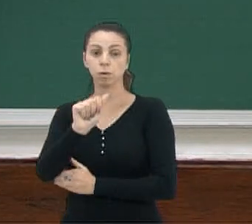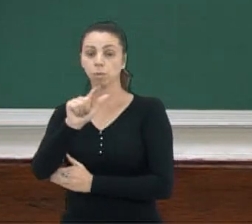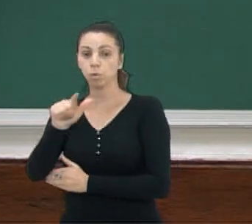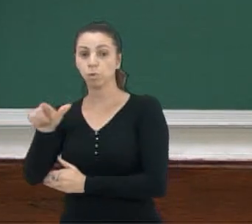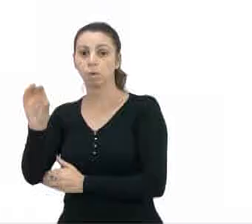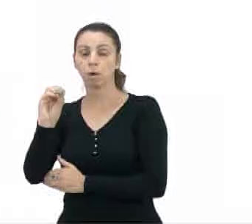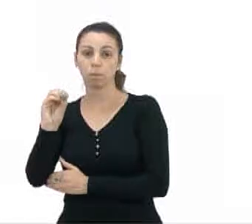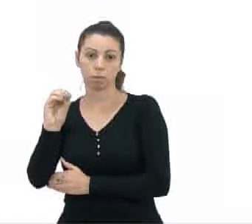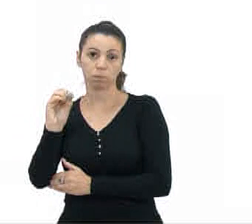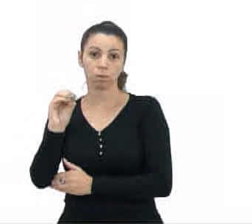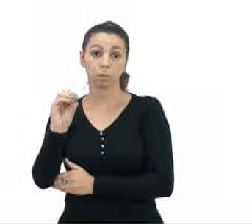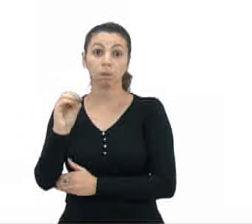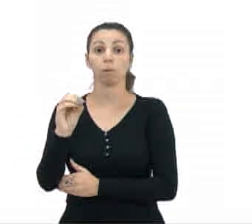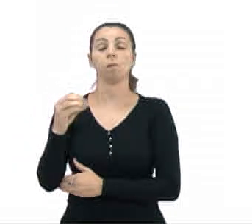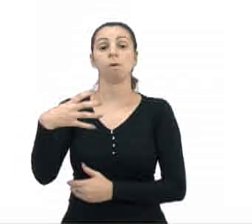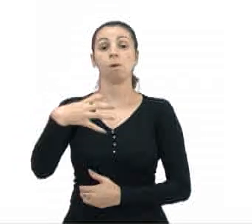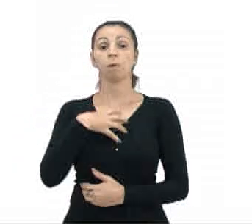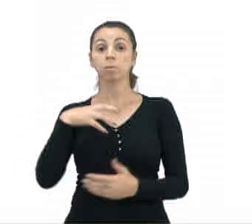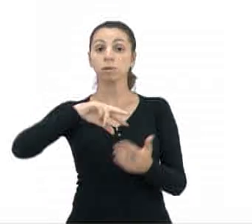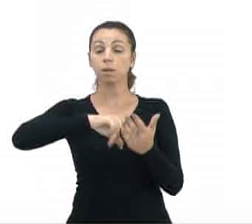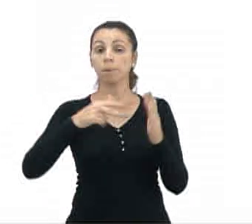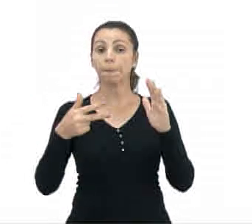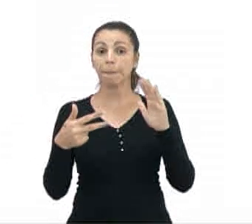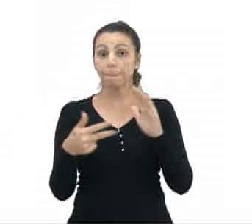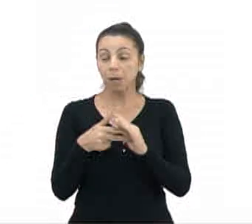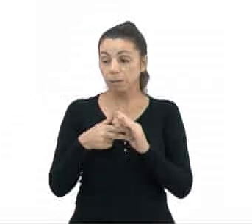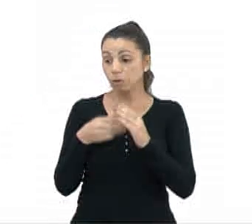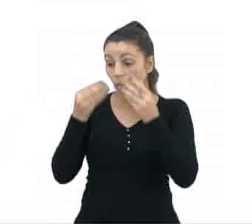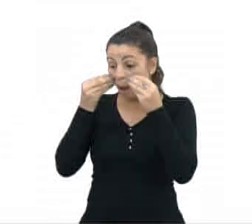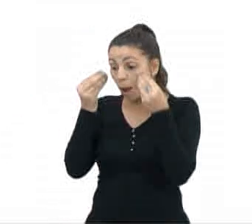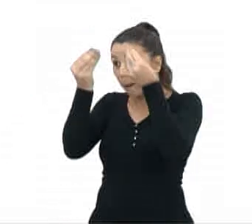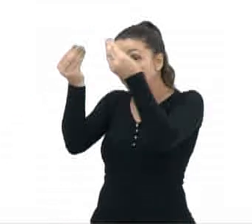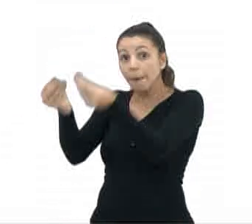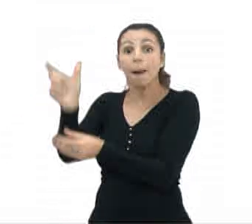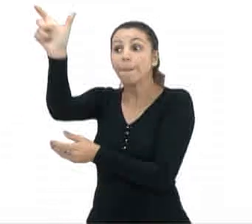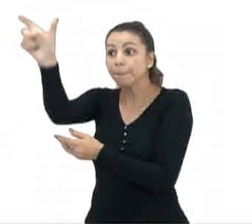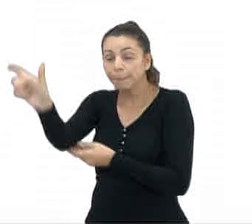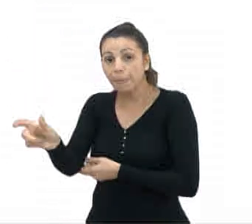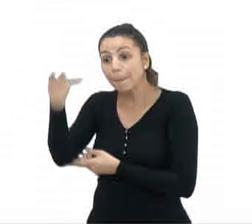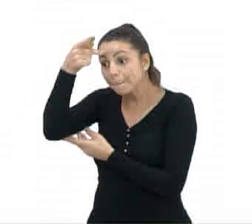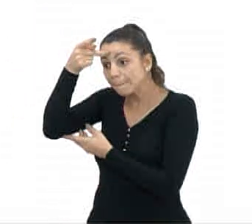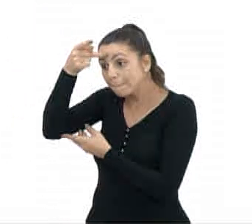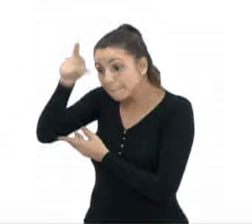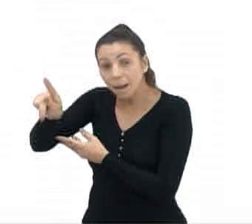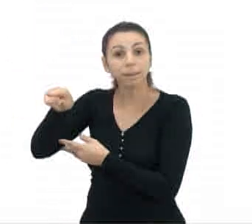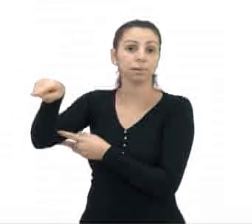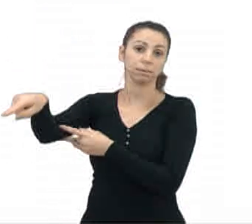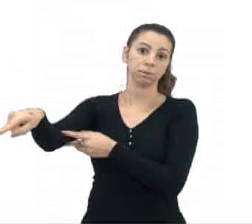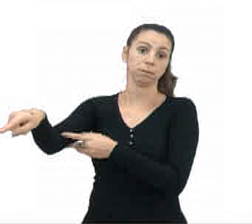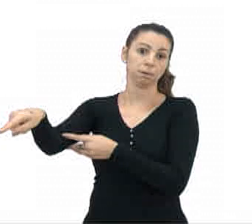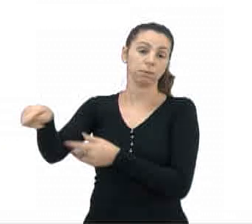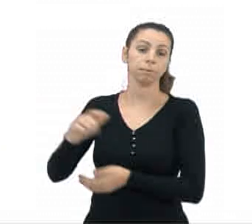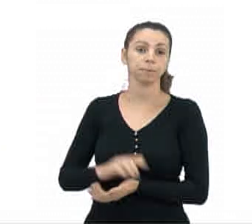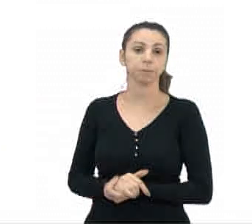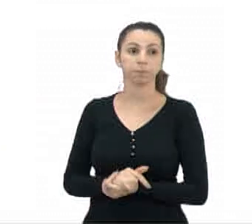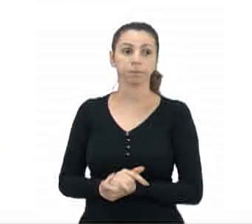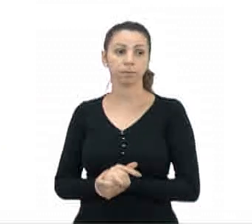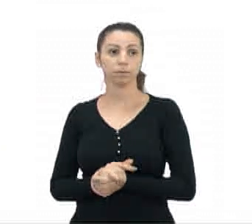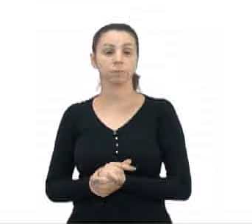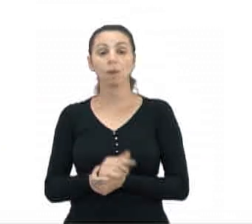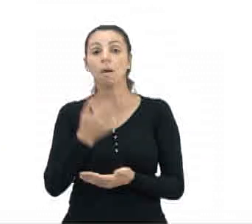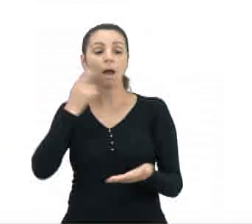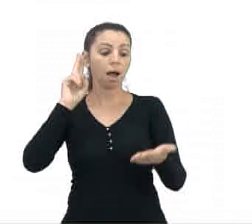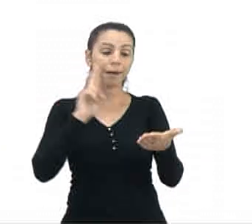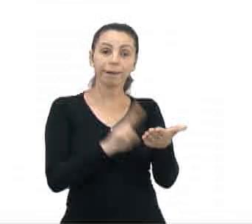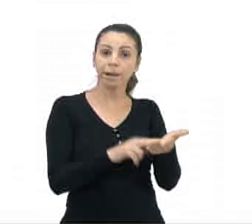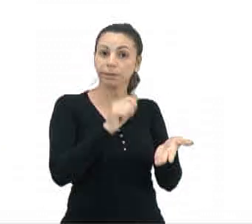semântico ali, ele sugere destino, destinatário, é para ele, certo? Ou seja, a carta